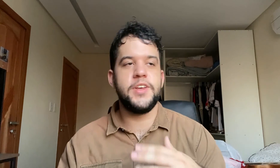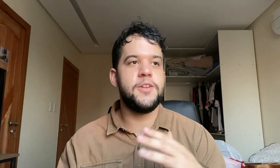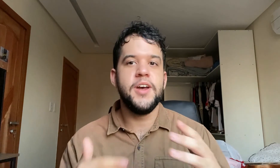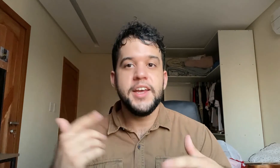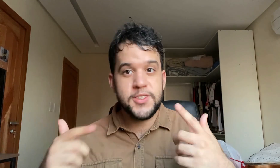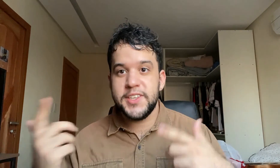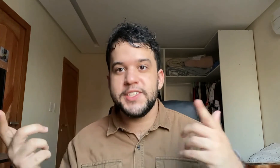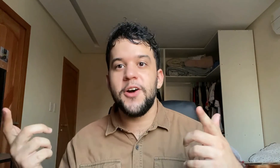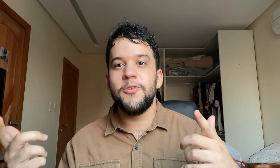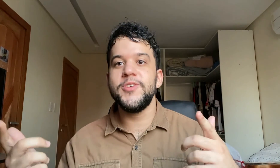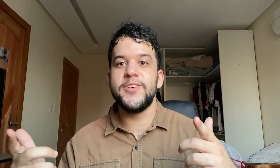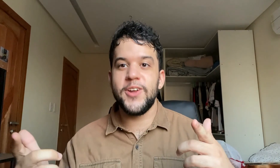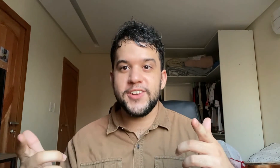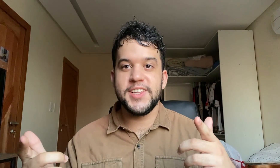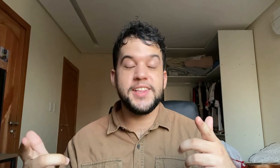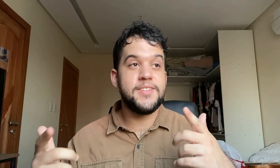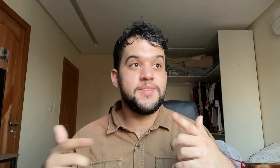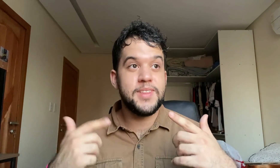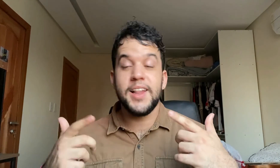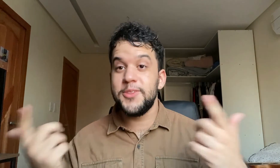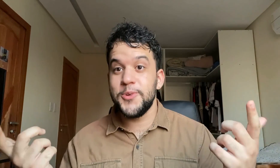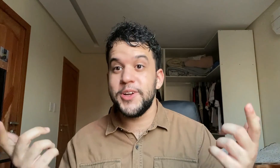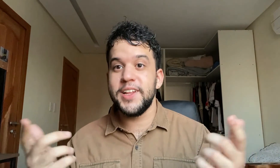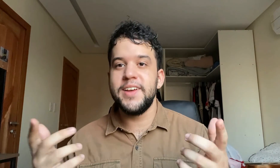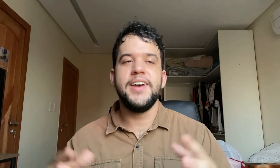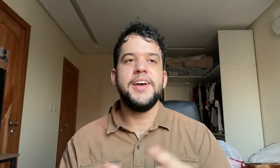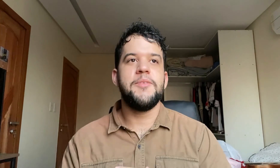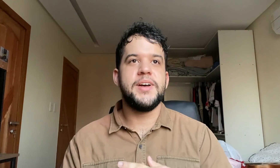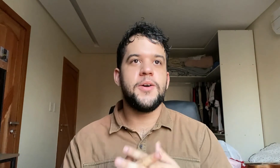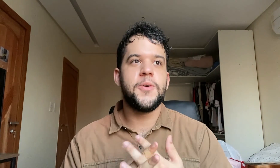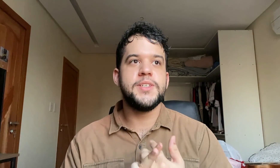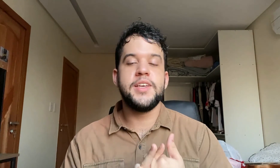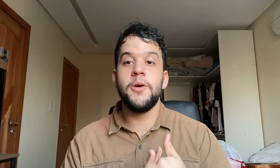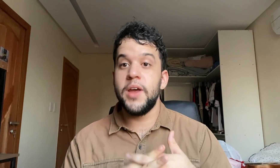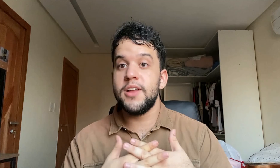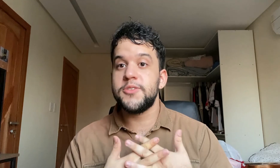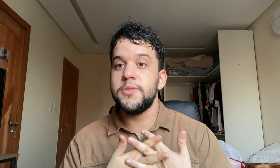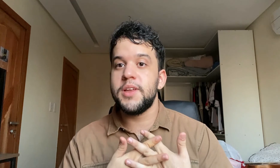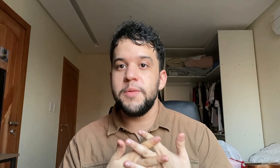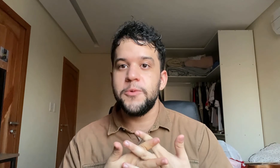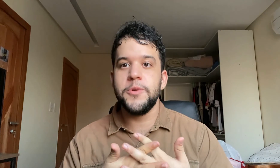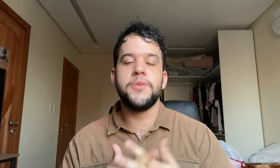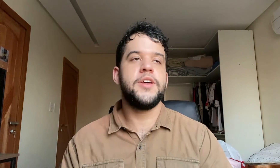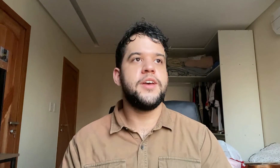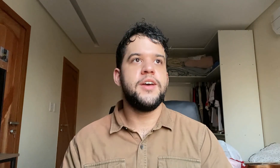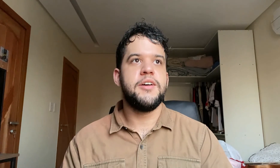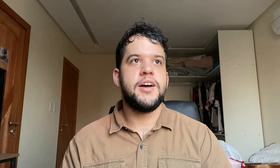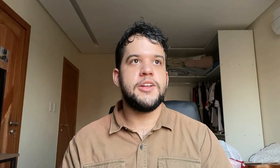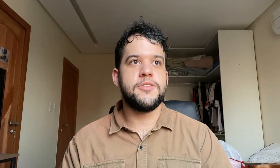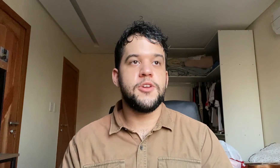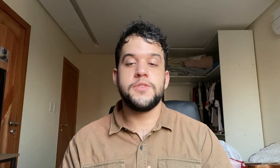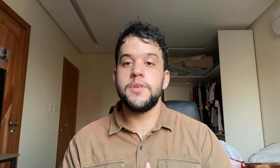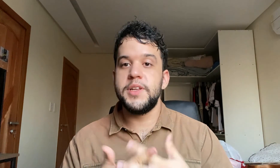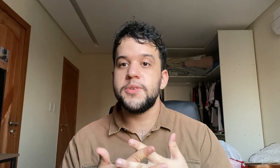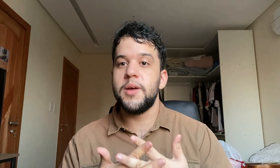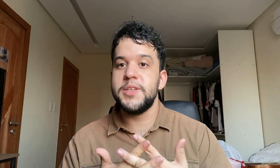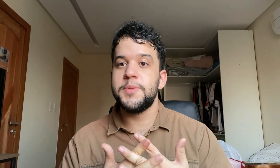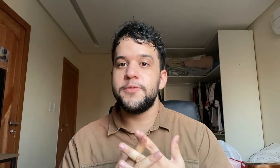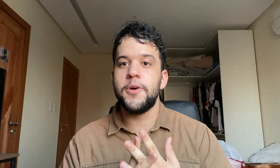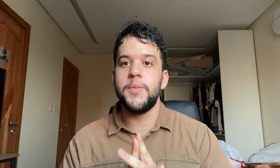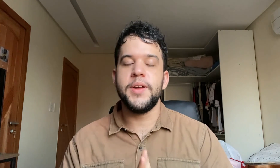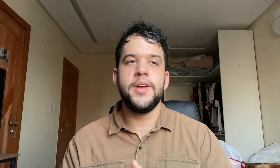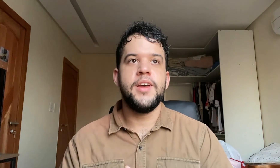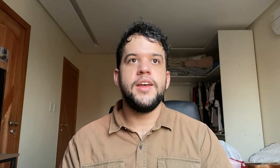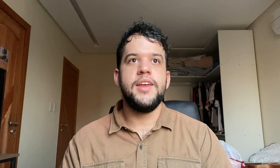que é o filho. Isso às vezes dá uma confusão na hora da leitura, né? Mas é uma coisa que eu me relaciono também muito, né? As nossas famílias são da